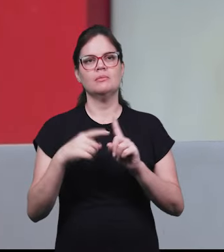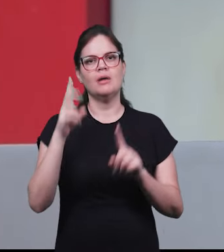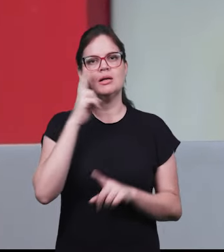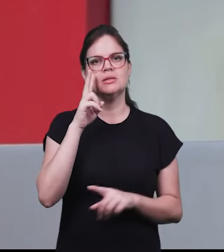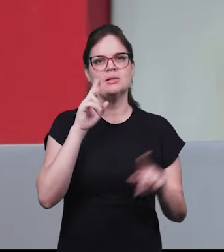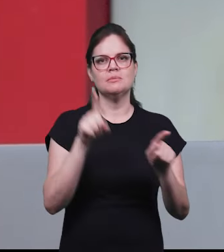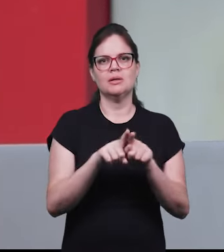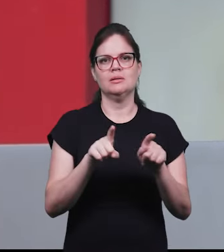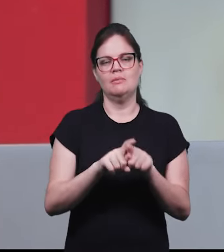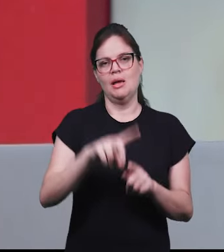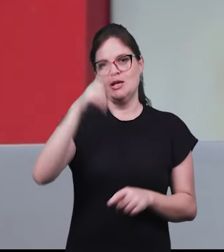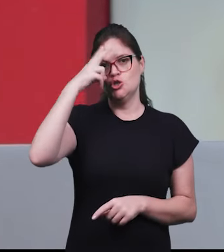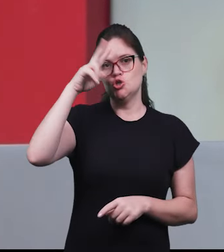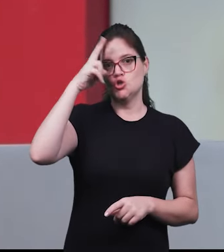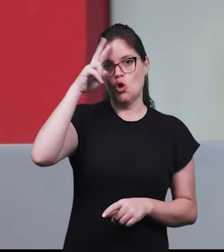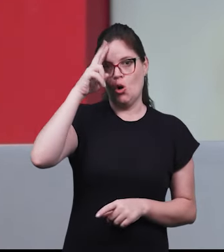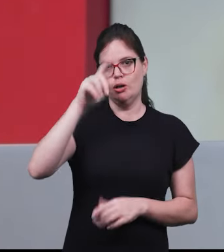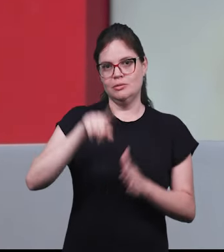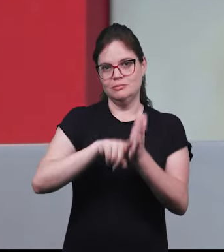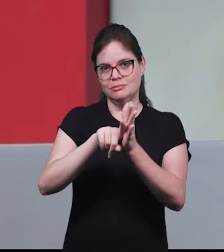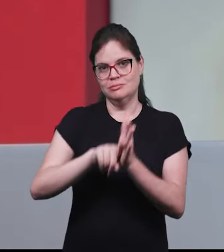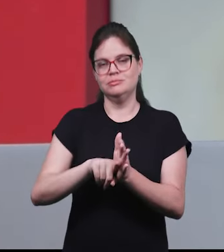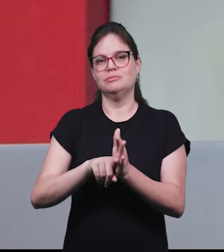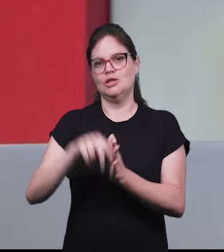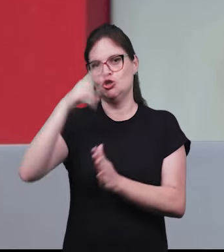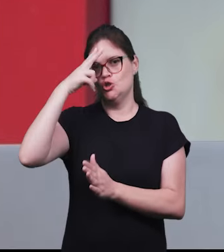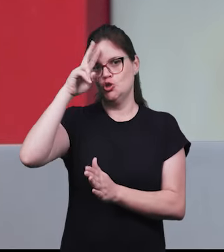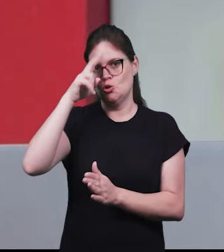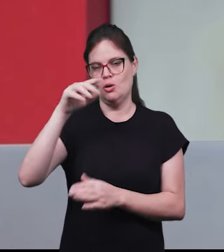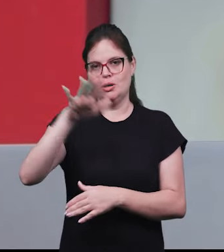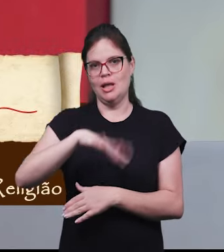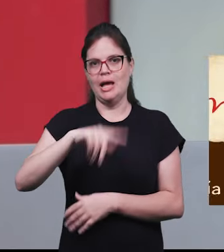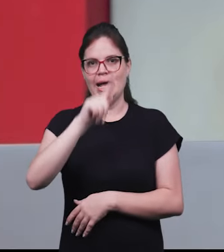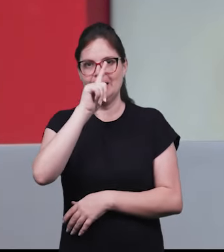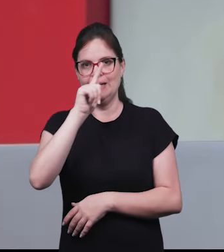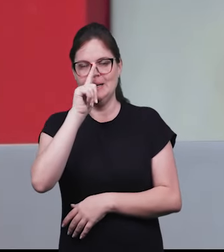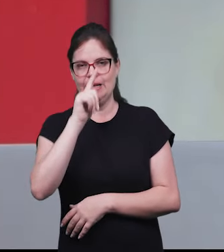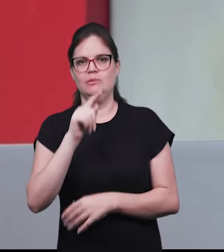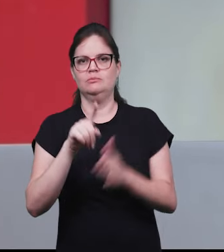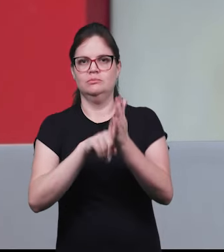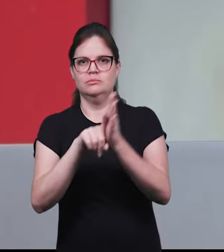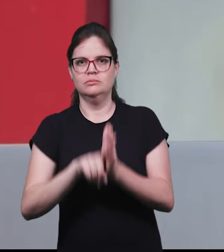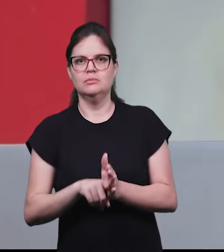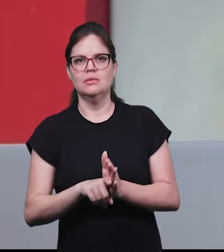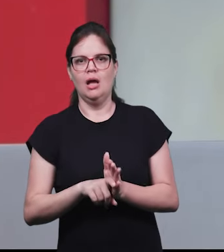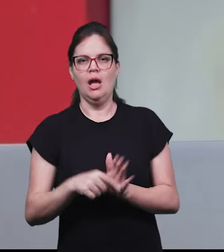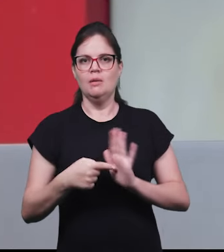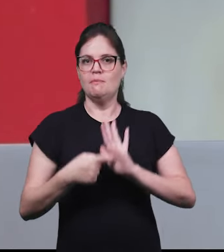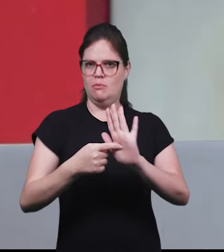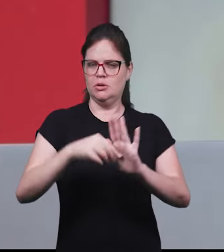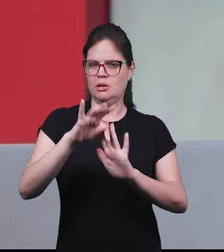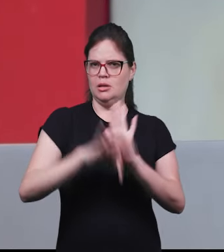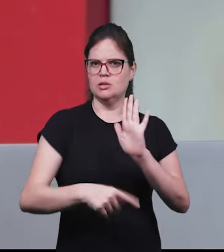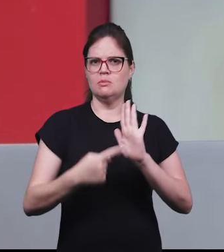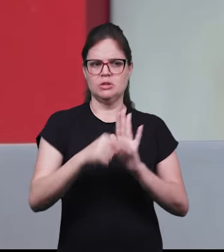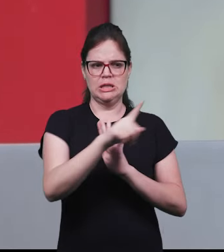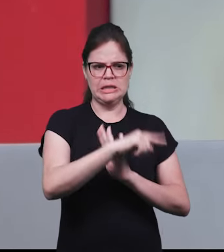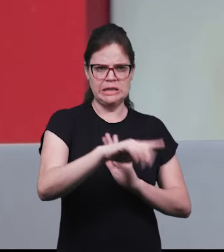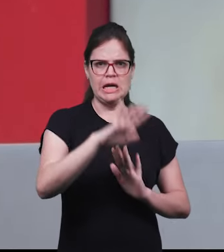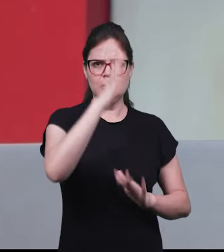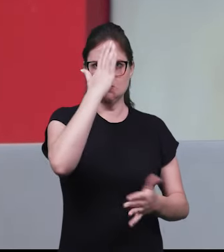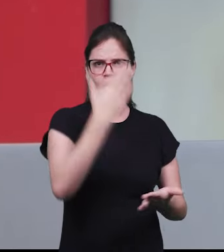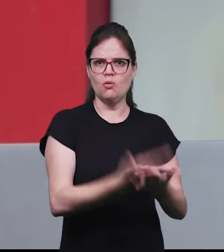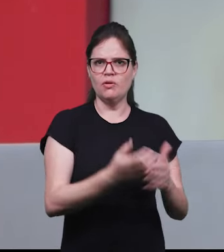historiadores gregos, Heródoto e também o Xenofonte, viu que os babilônios confiavam tanto na